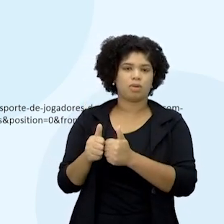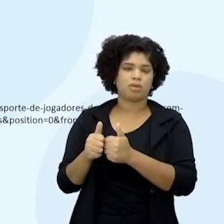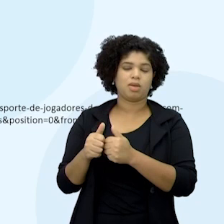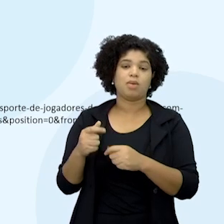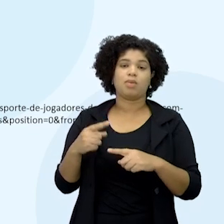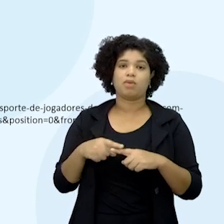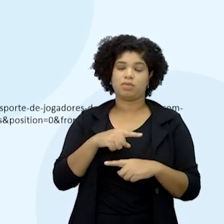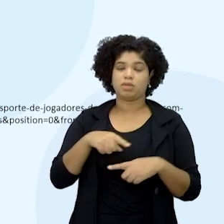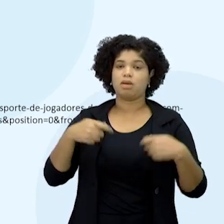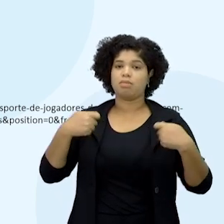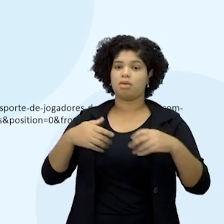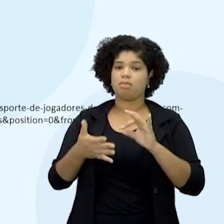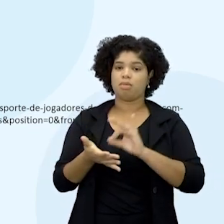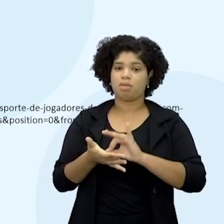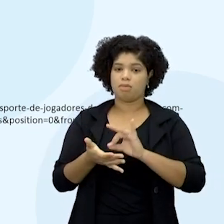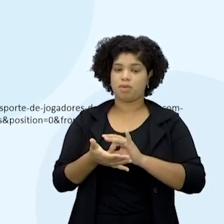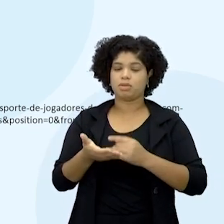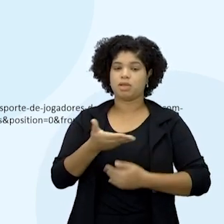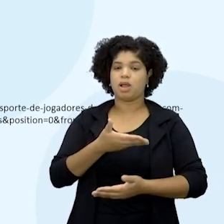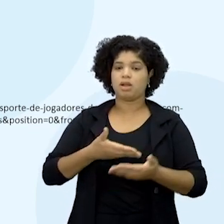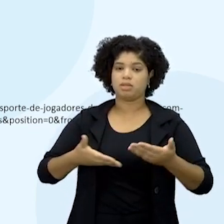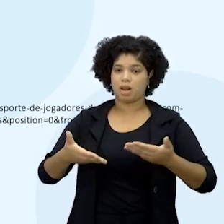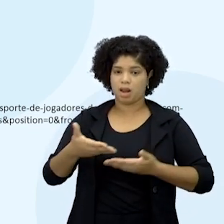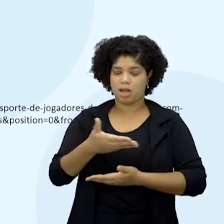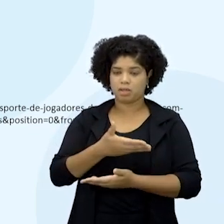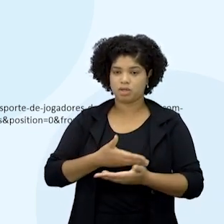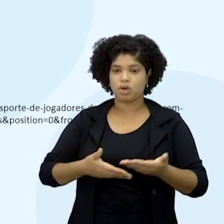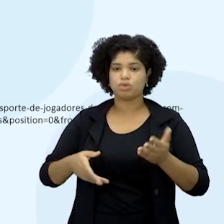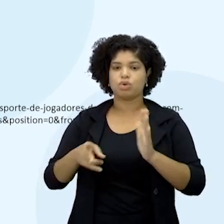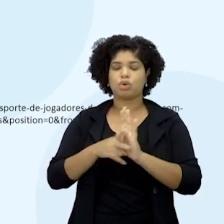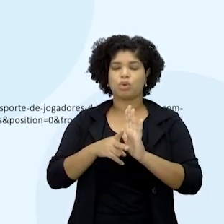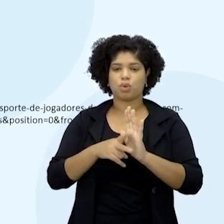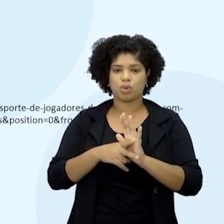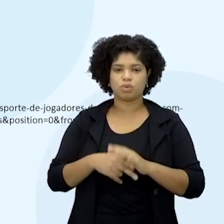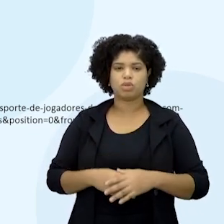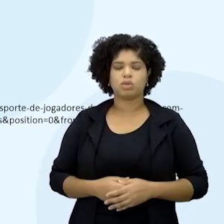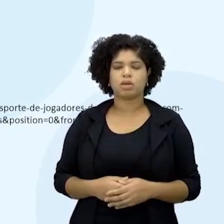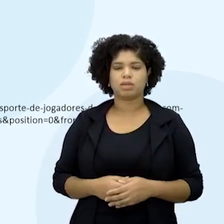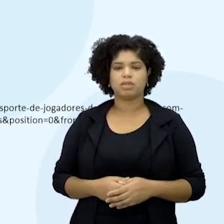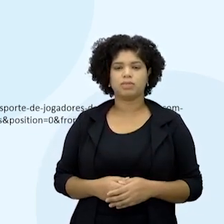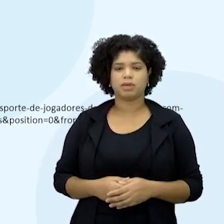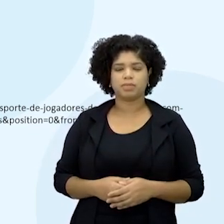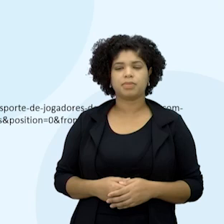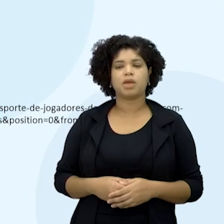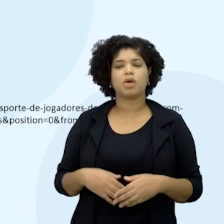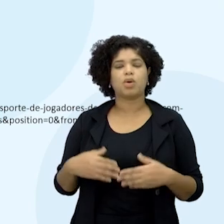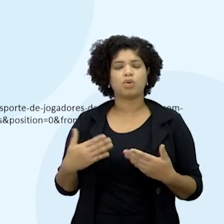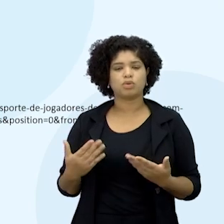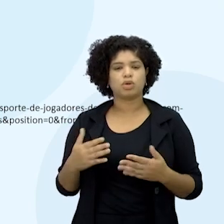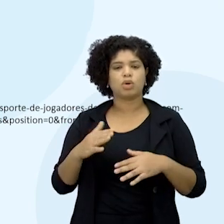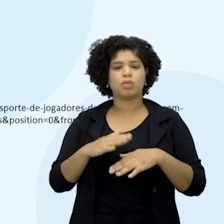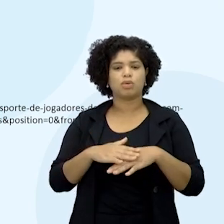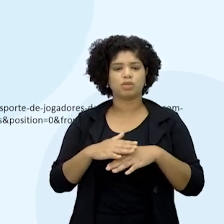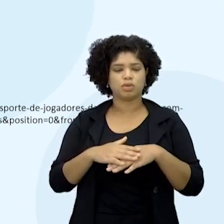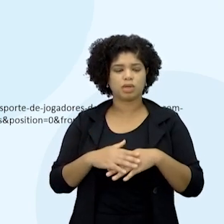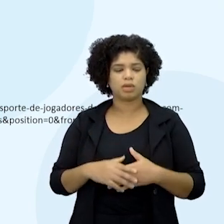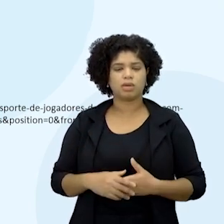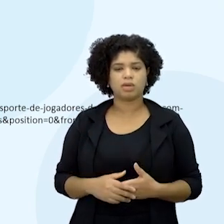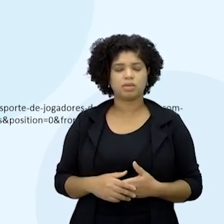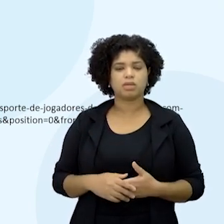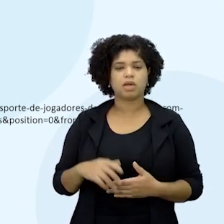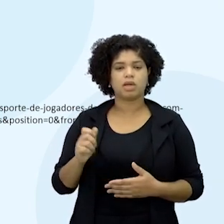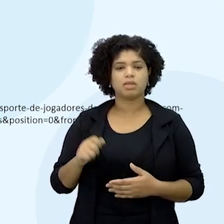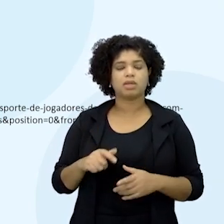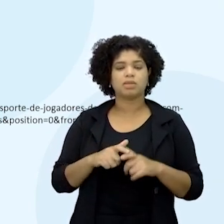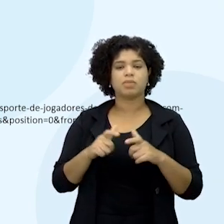você vai precisar disso para interagir com os outros componentes. E aí também é legal que você consiga explanar